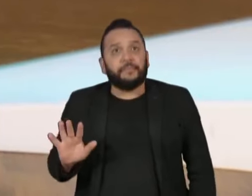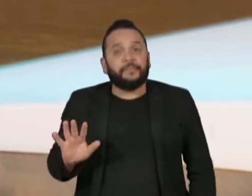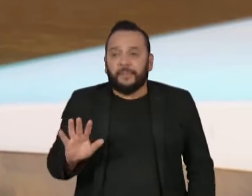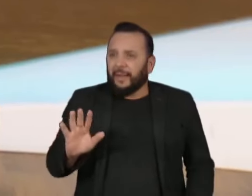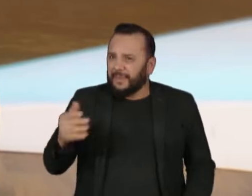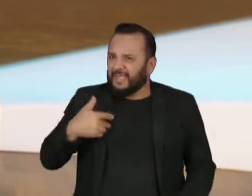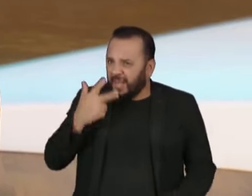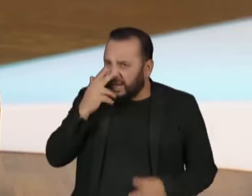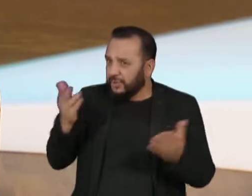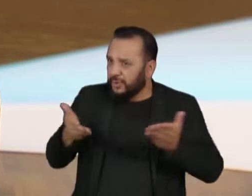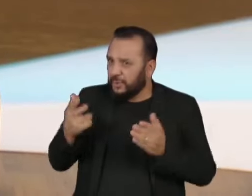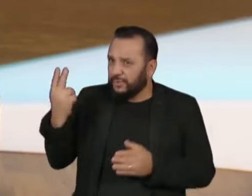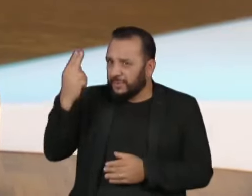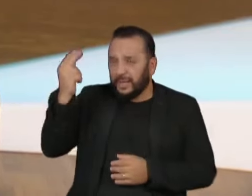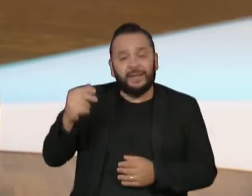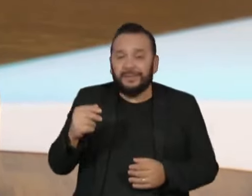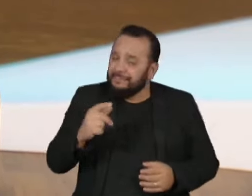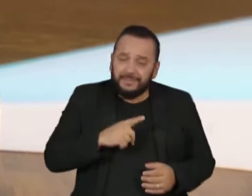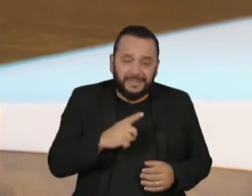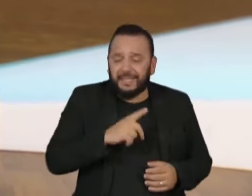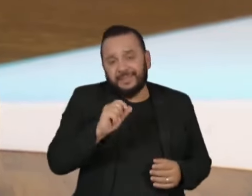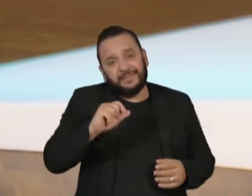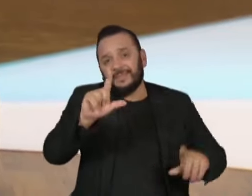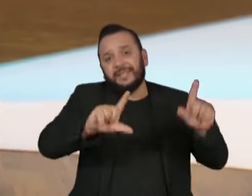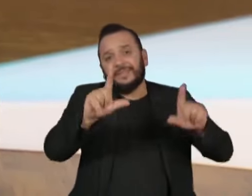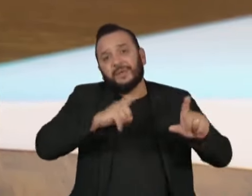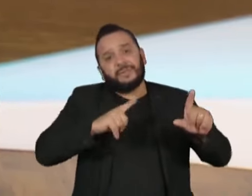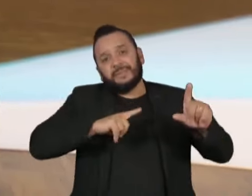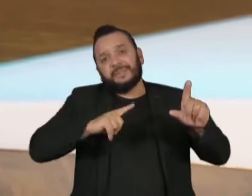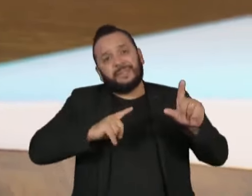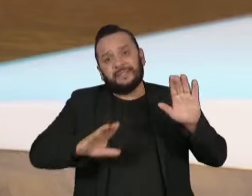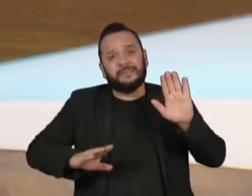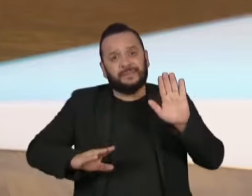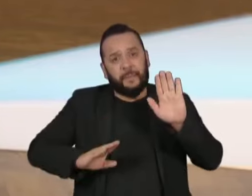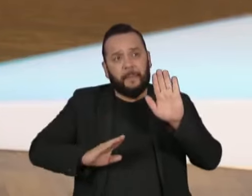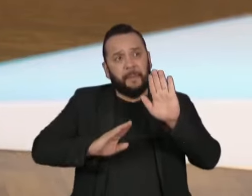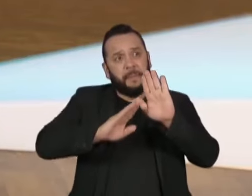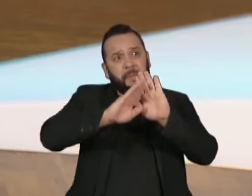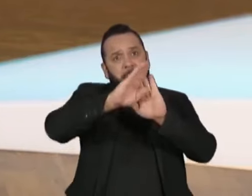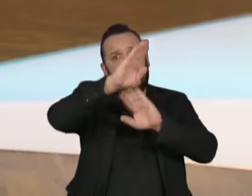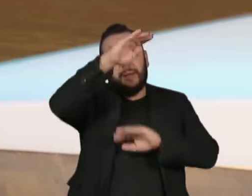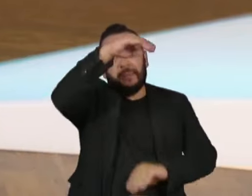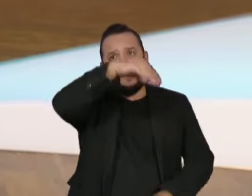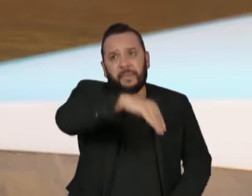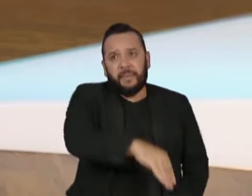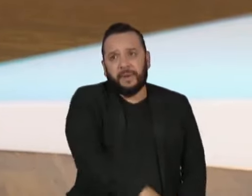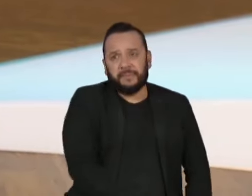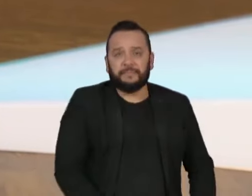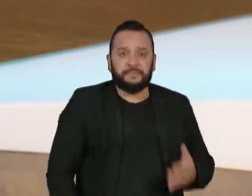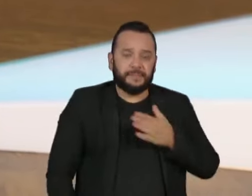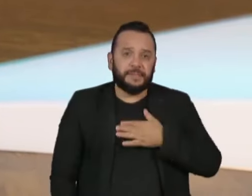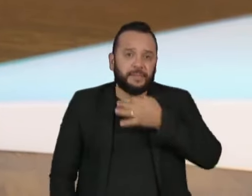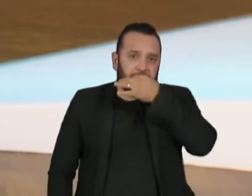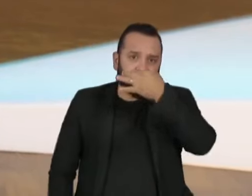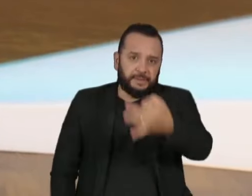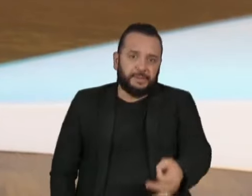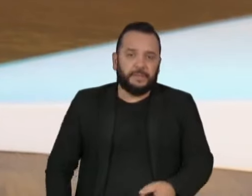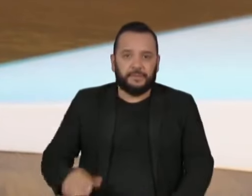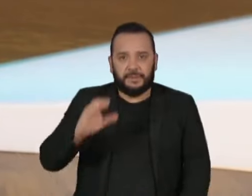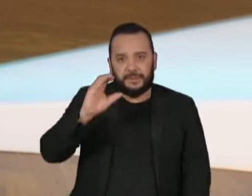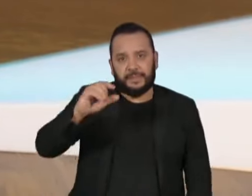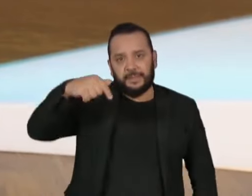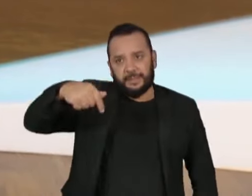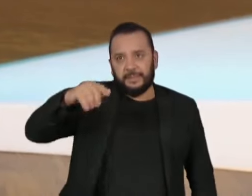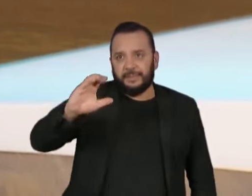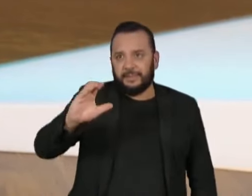curvas de vida tá e geralmente E aí eu vou falar a minha visão no caso do CQC ele teve